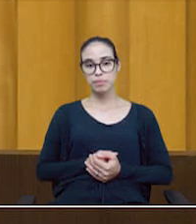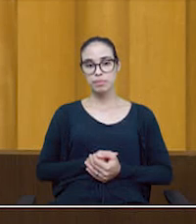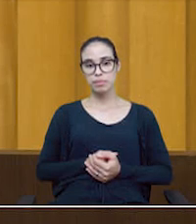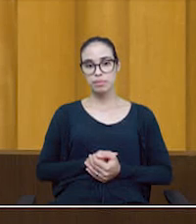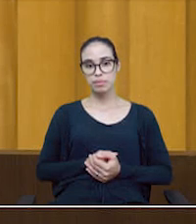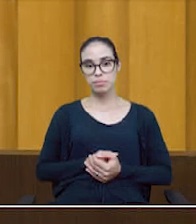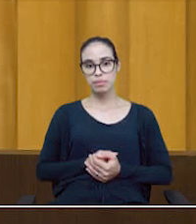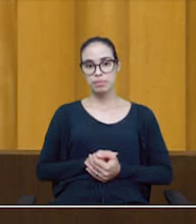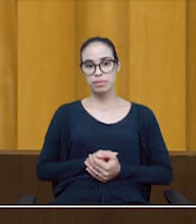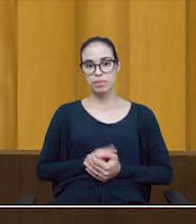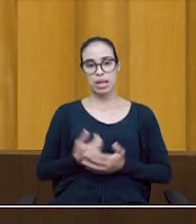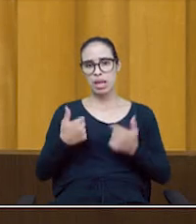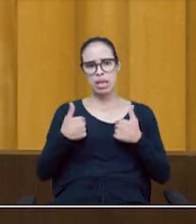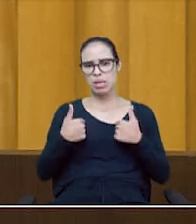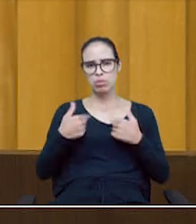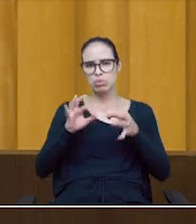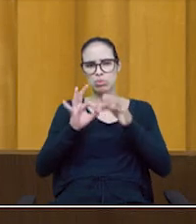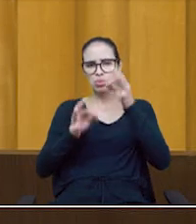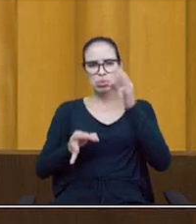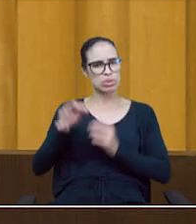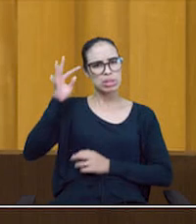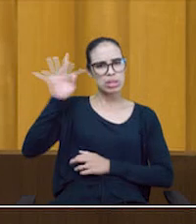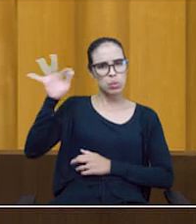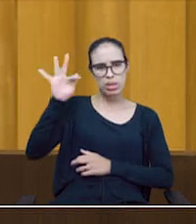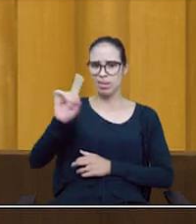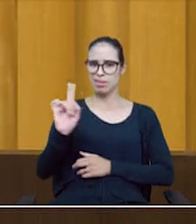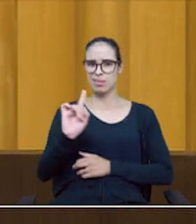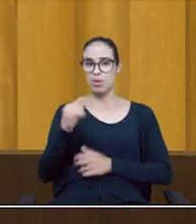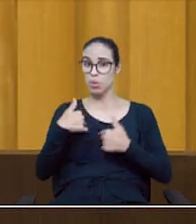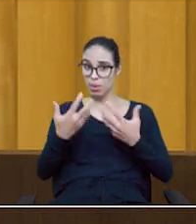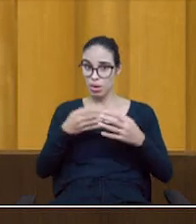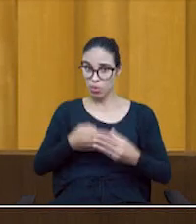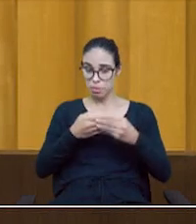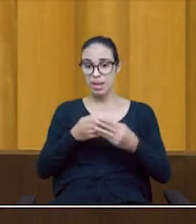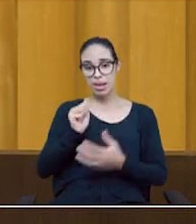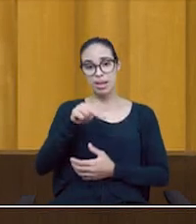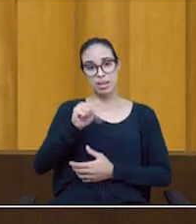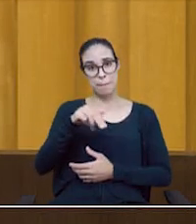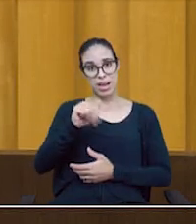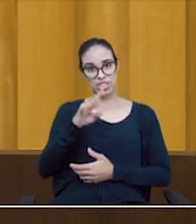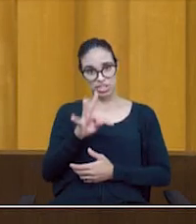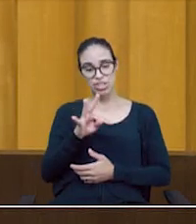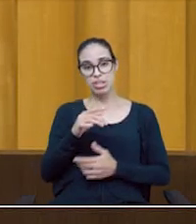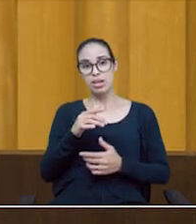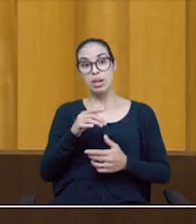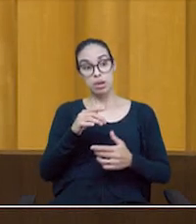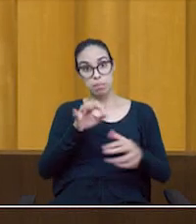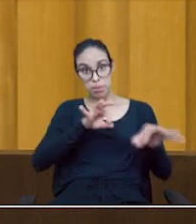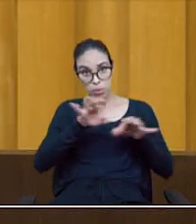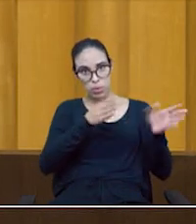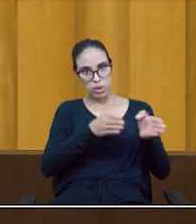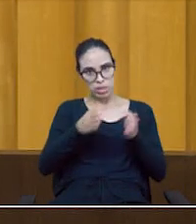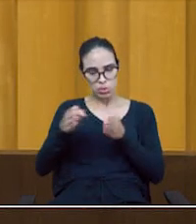aporte teórico, cumprimentar a Enamat pela iniciativa. Não é? Tenho certeza absoluta que